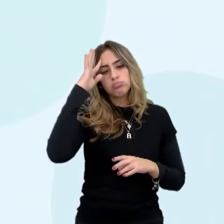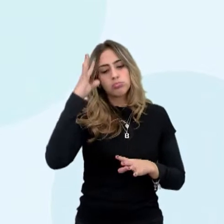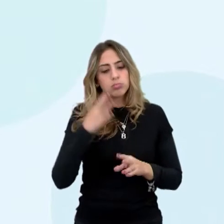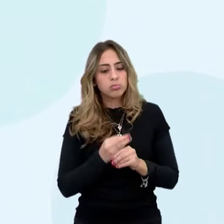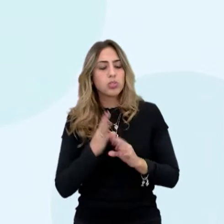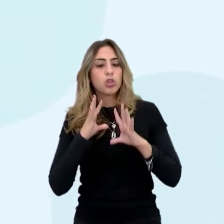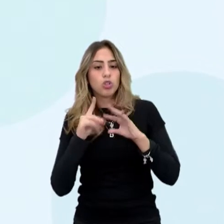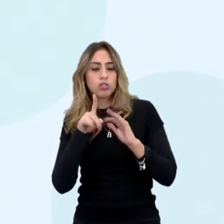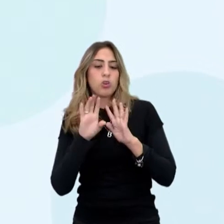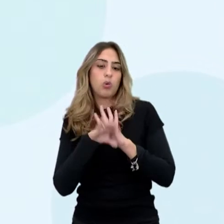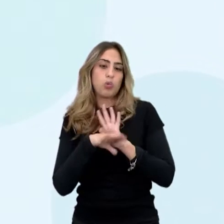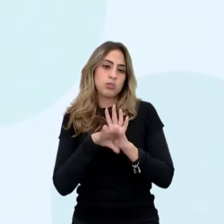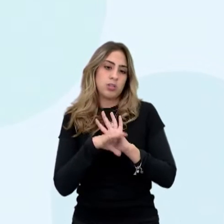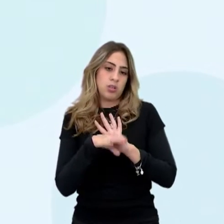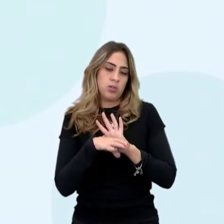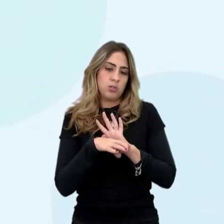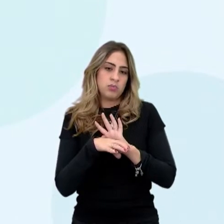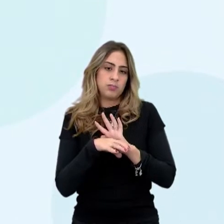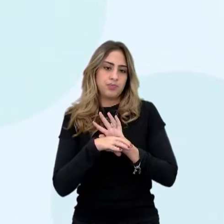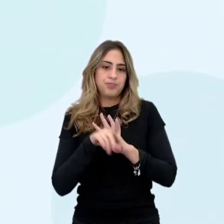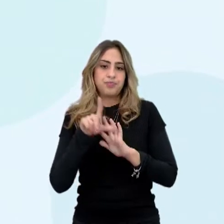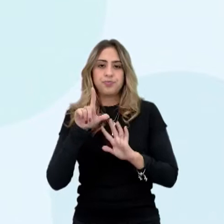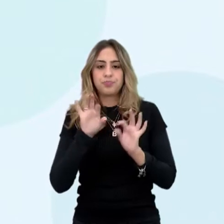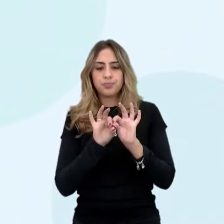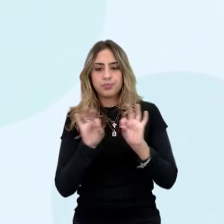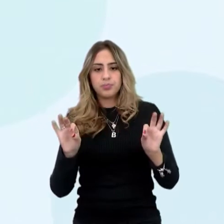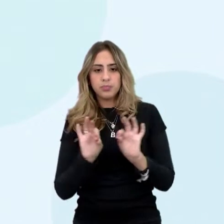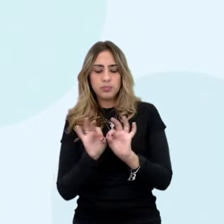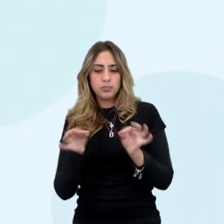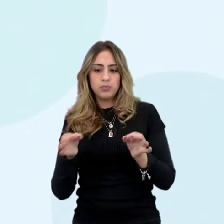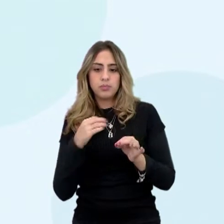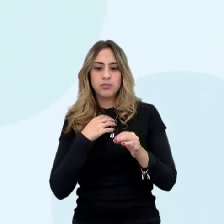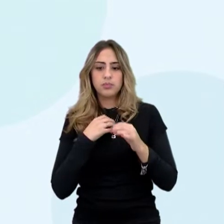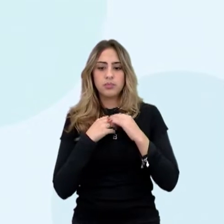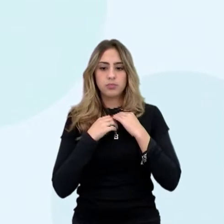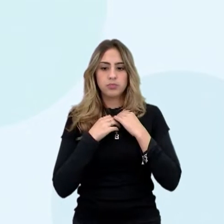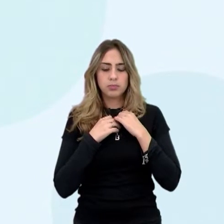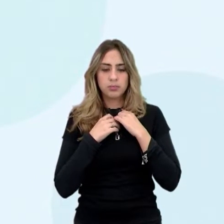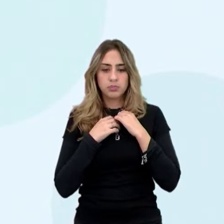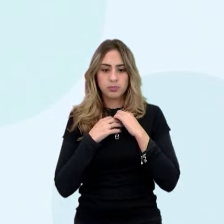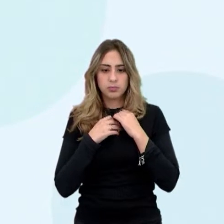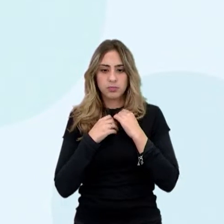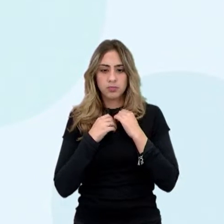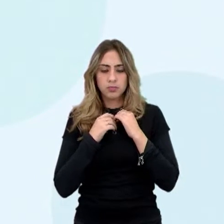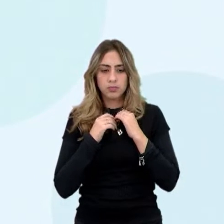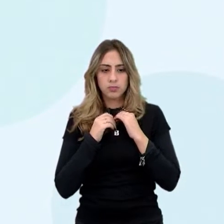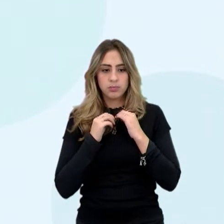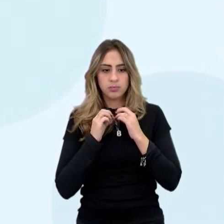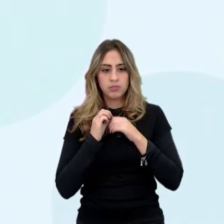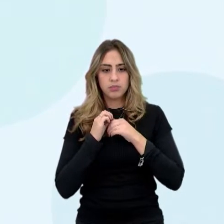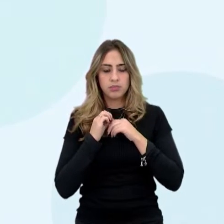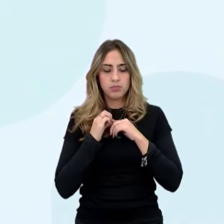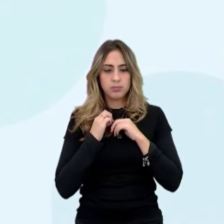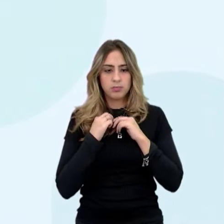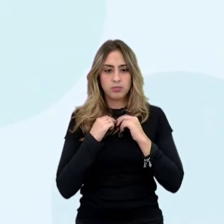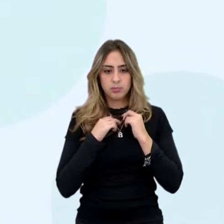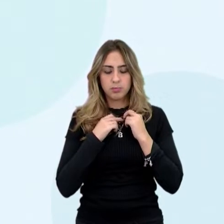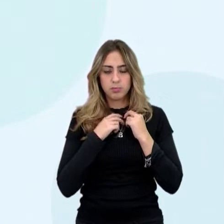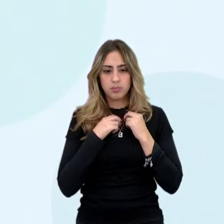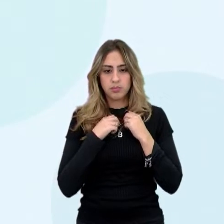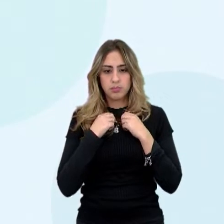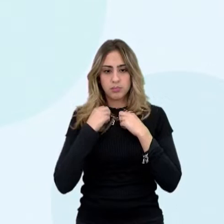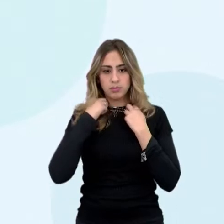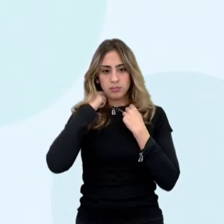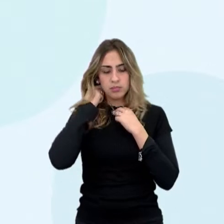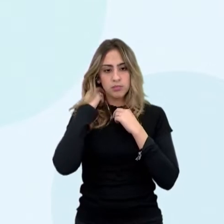todos esses conceitos de regressão linear simples, que na sua essência, né, o objetivo final é a construção, é uma